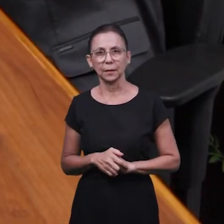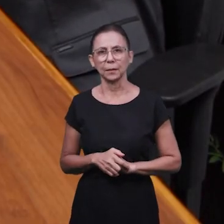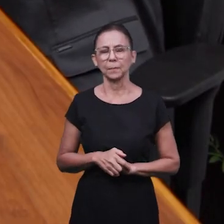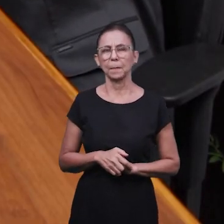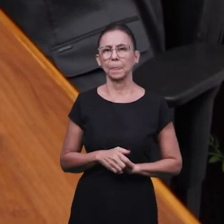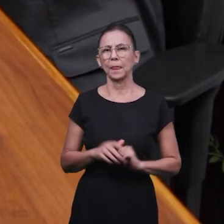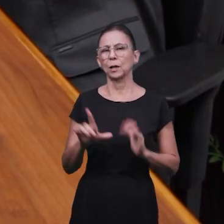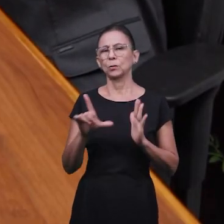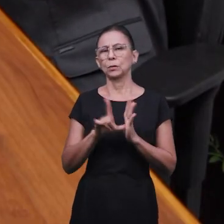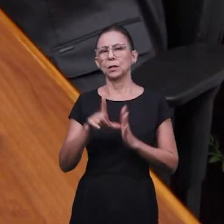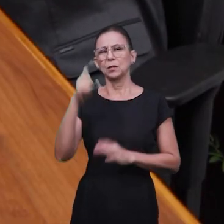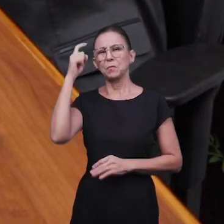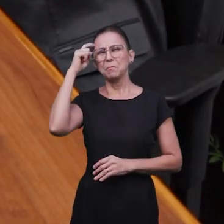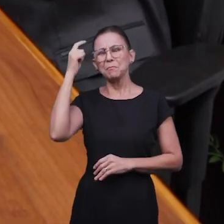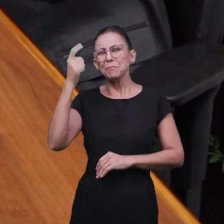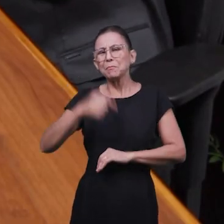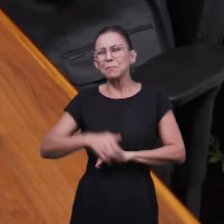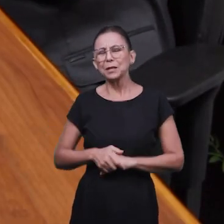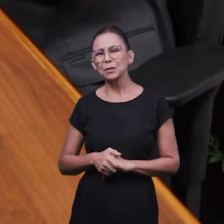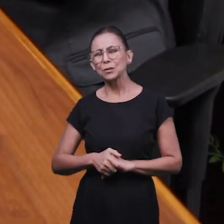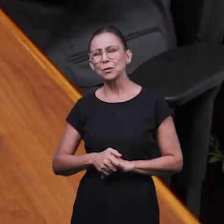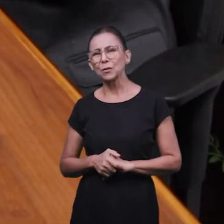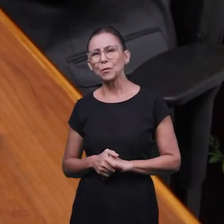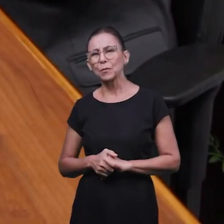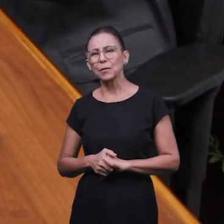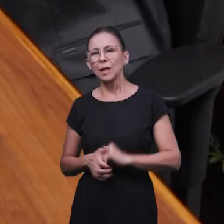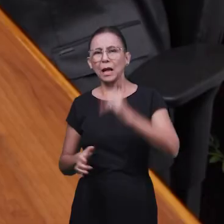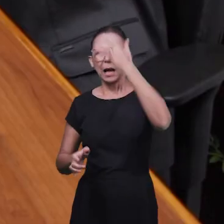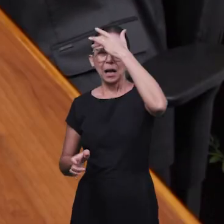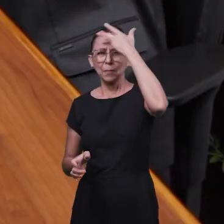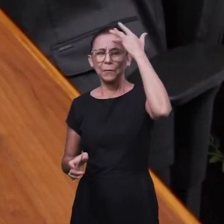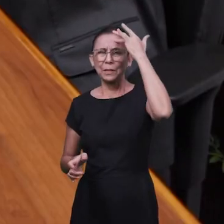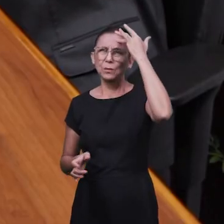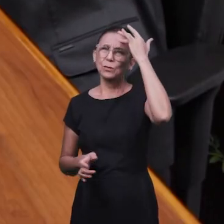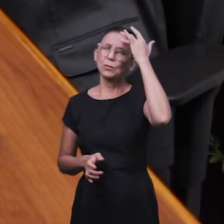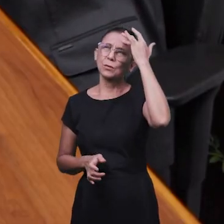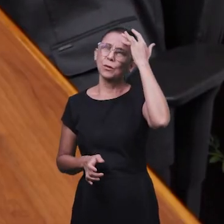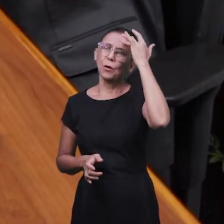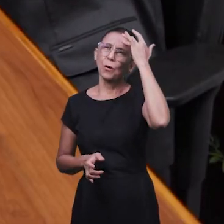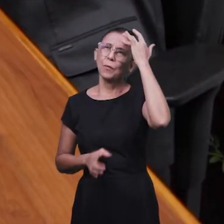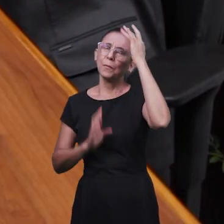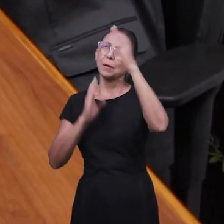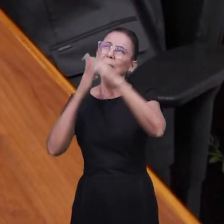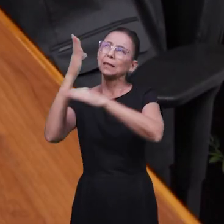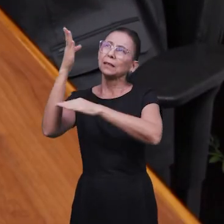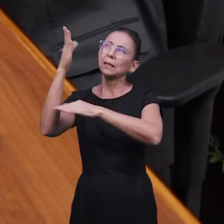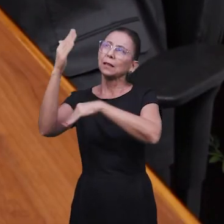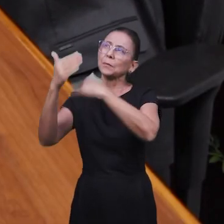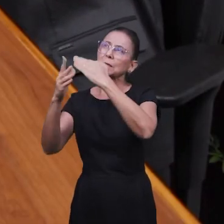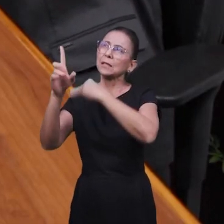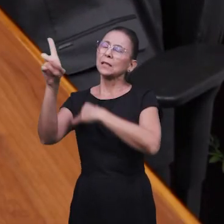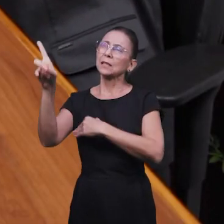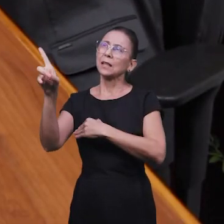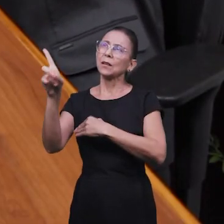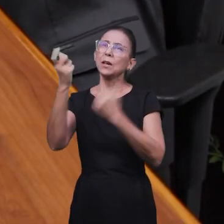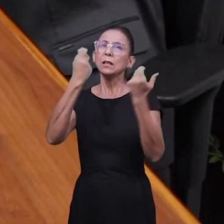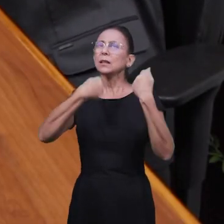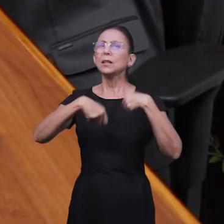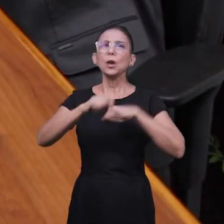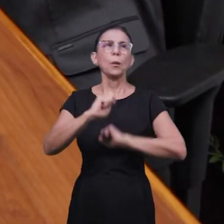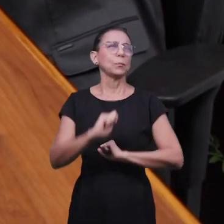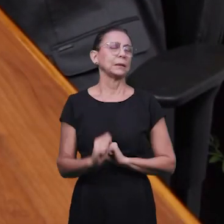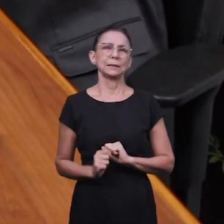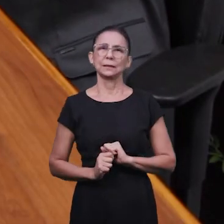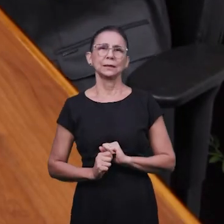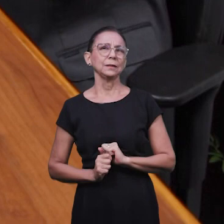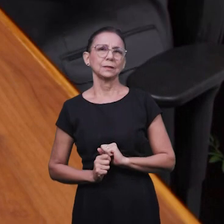não precisava de nenhum intermediário, de nenhum mediador, uhum, para ele chegar até Deus. Então, entre as